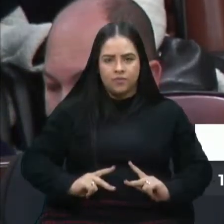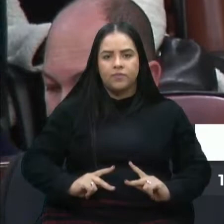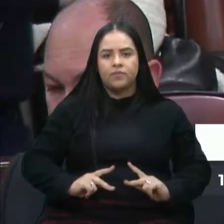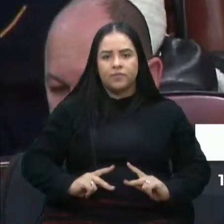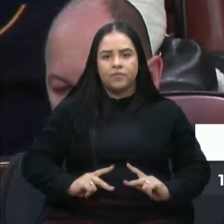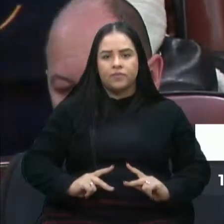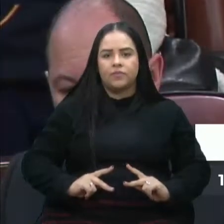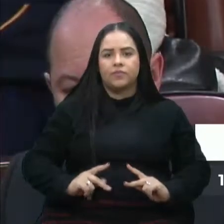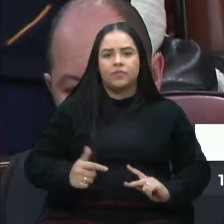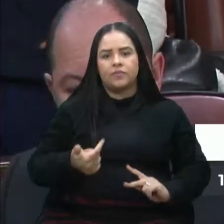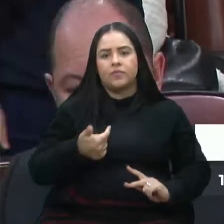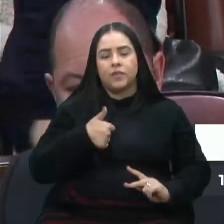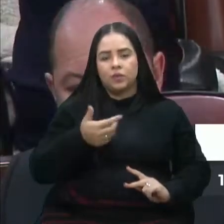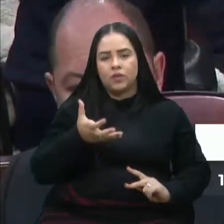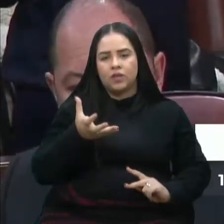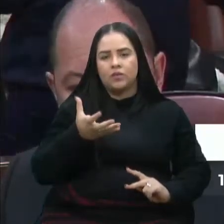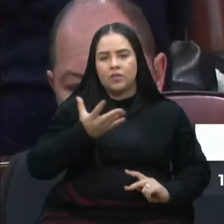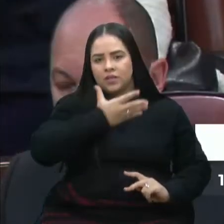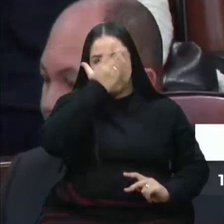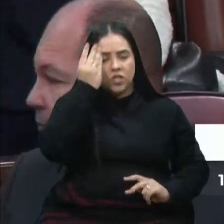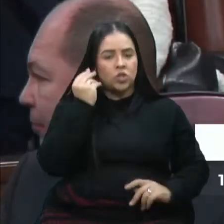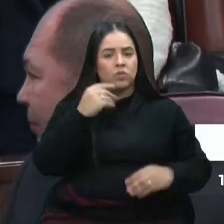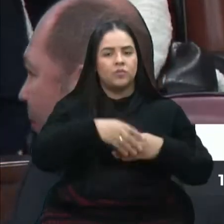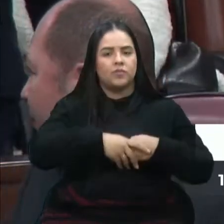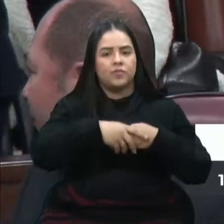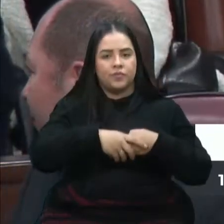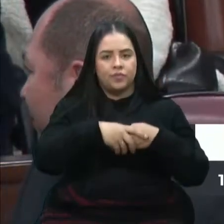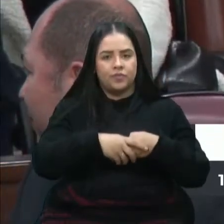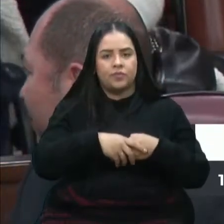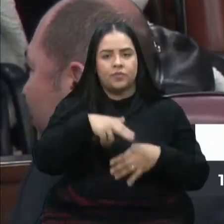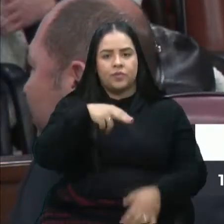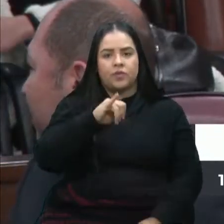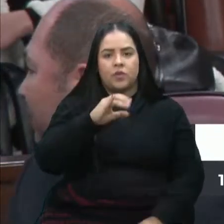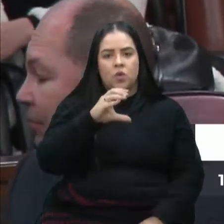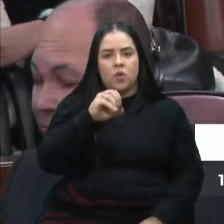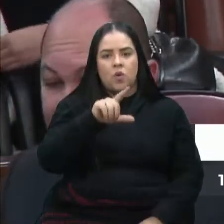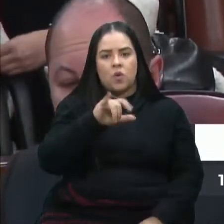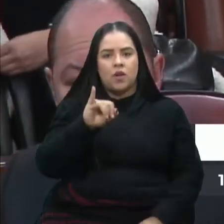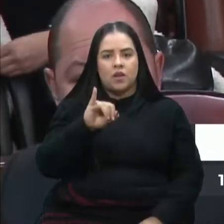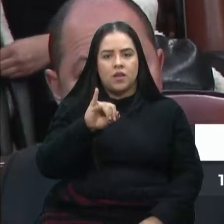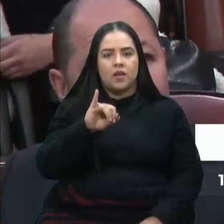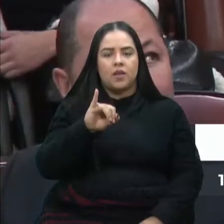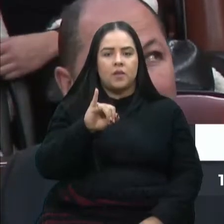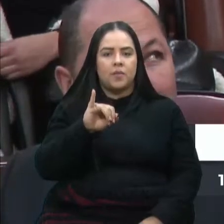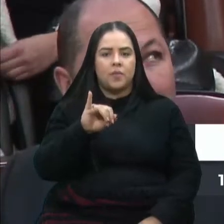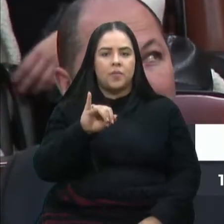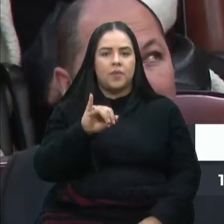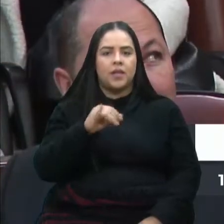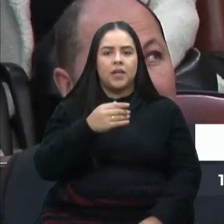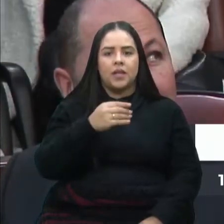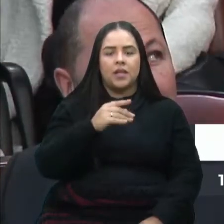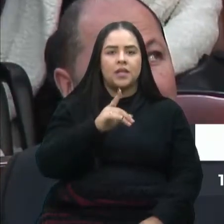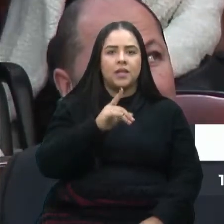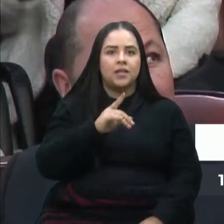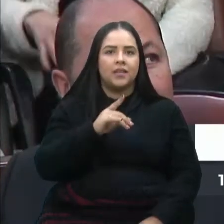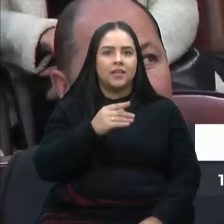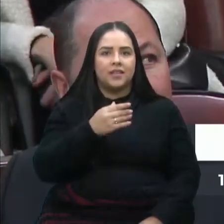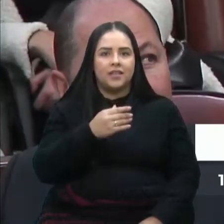eu quero me esqueci pessoal daqui anikore a nossa menininha que estudante